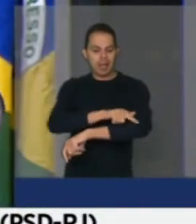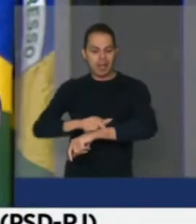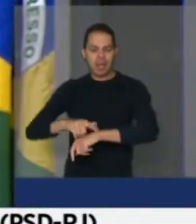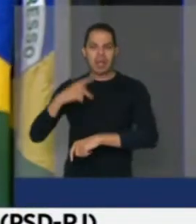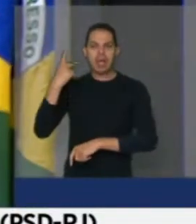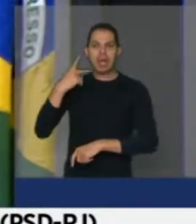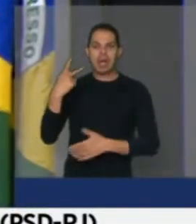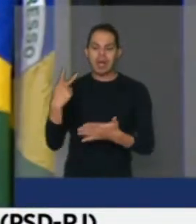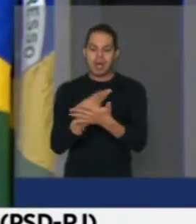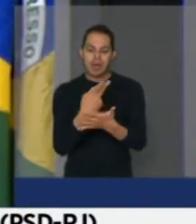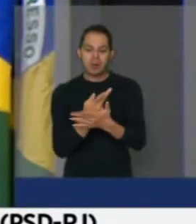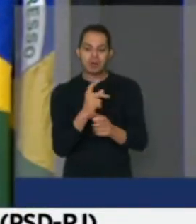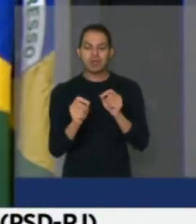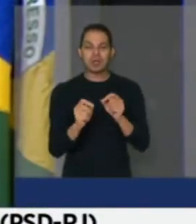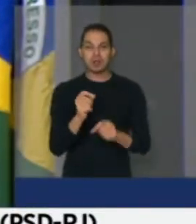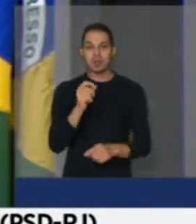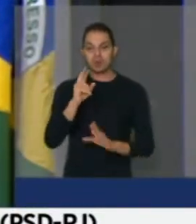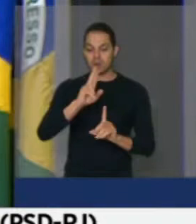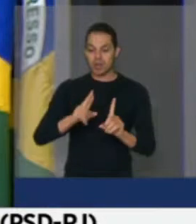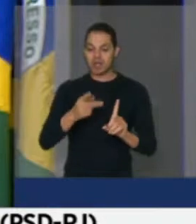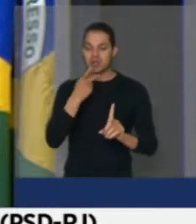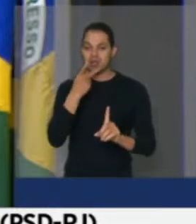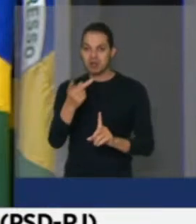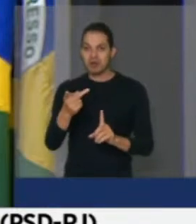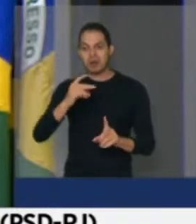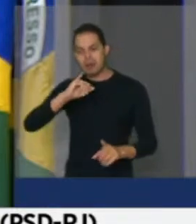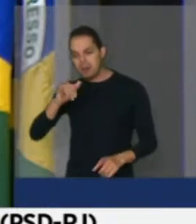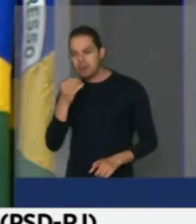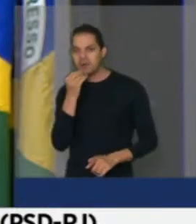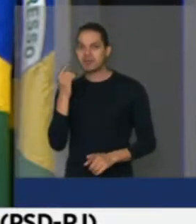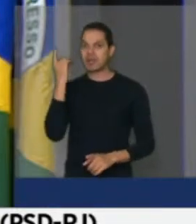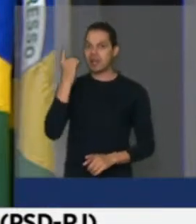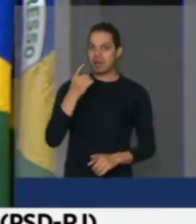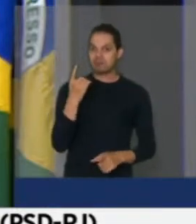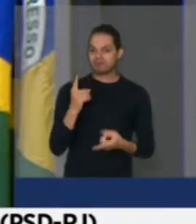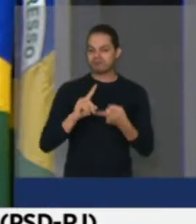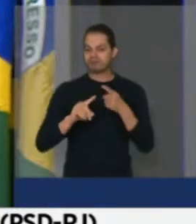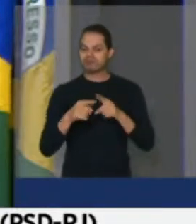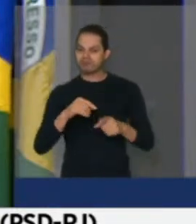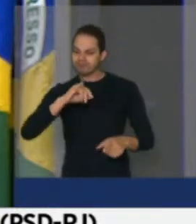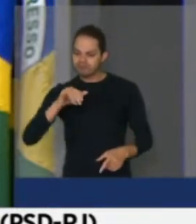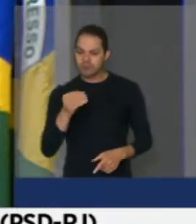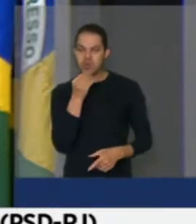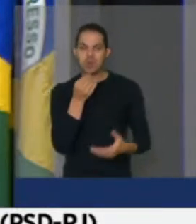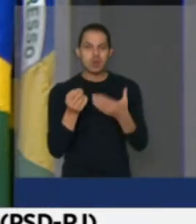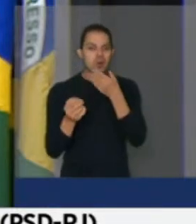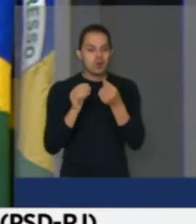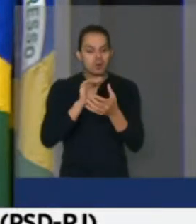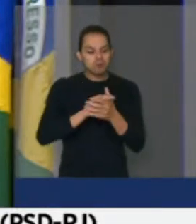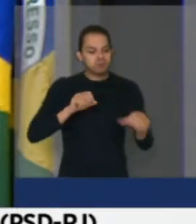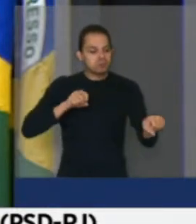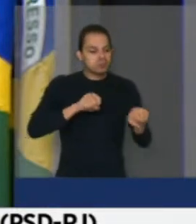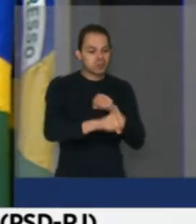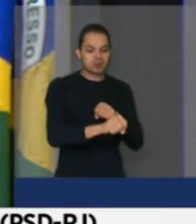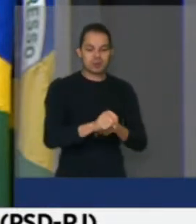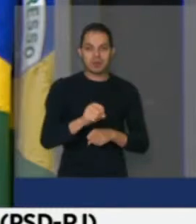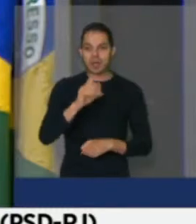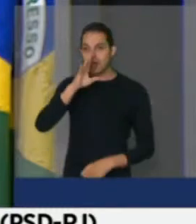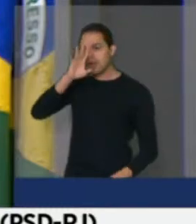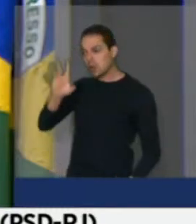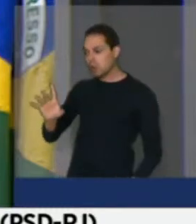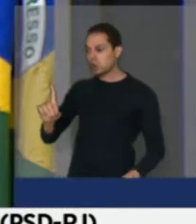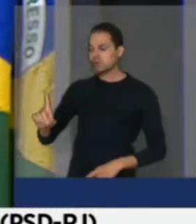se utilizou do cargo para ter benefícios, que ela matou o seu marido. Claro que